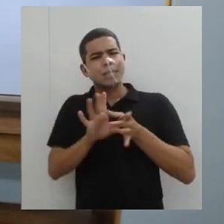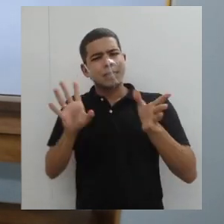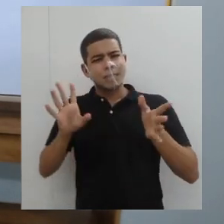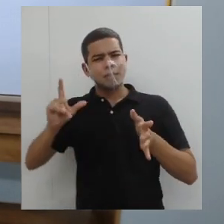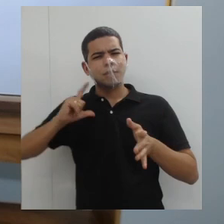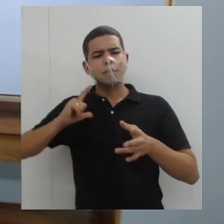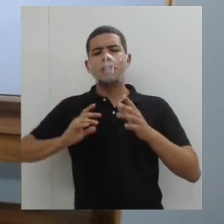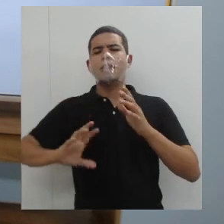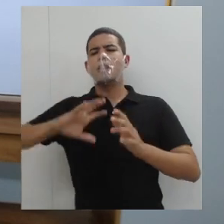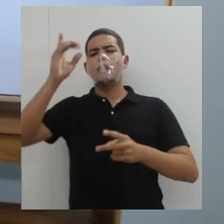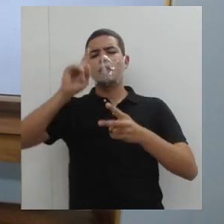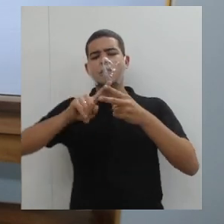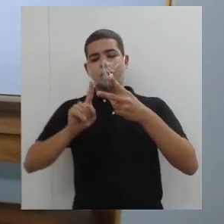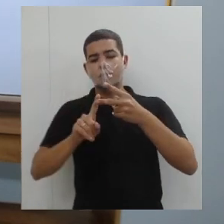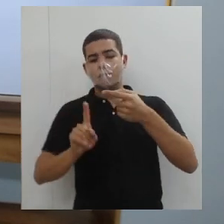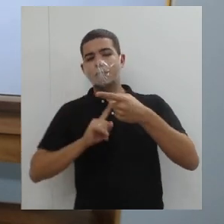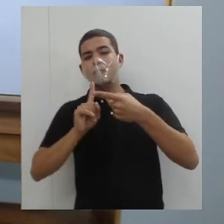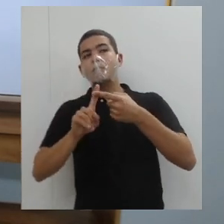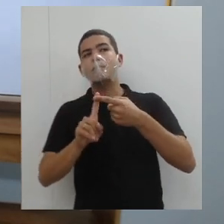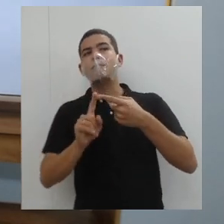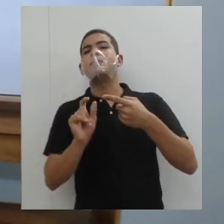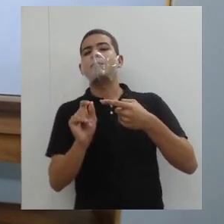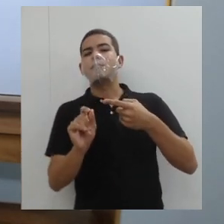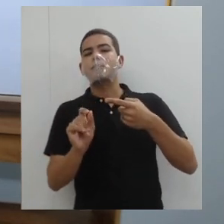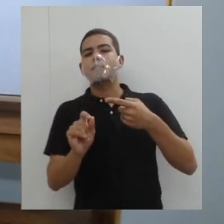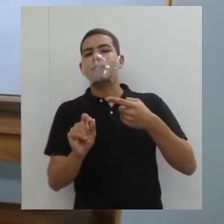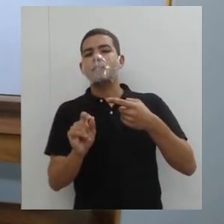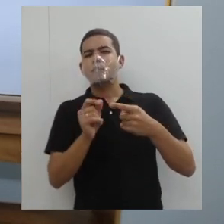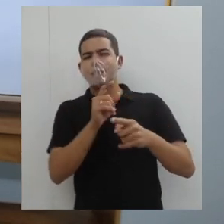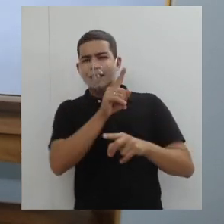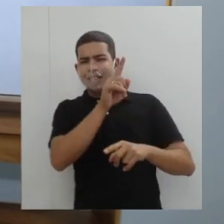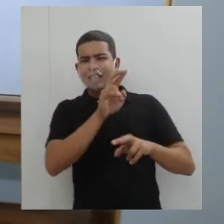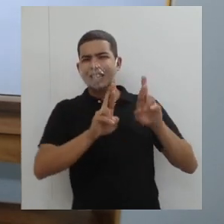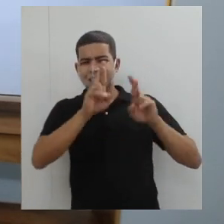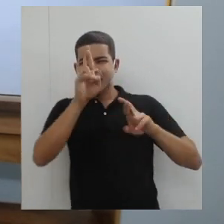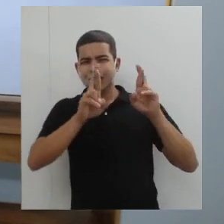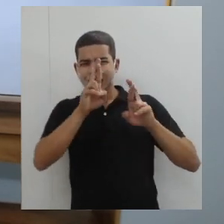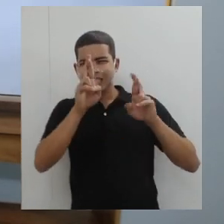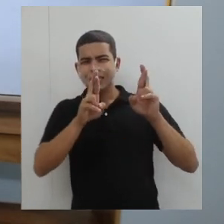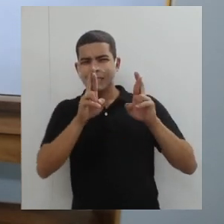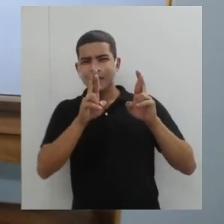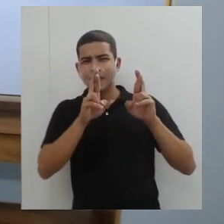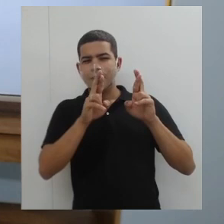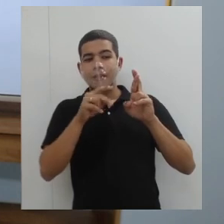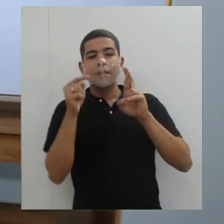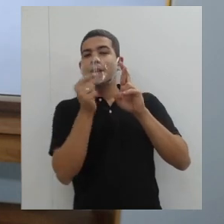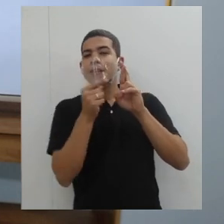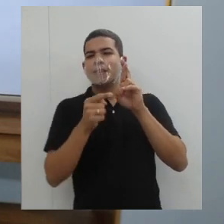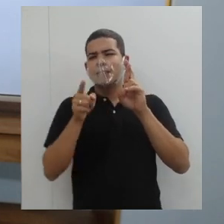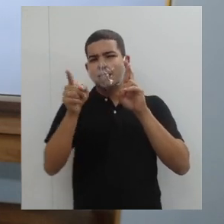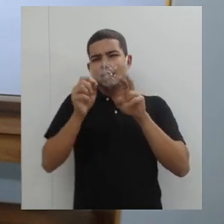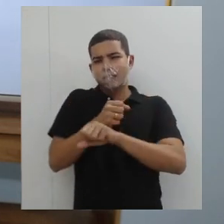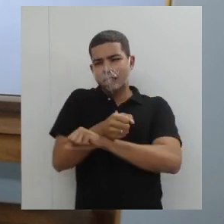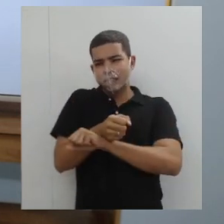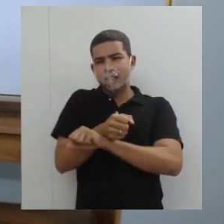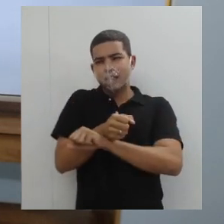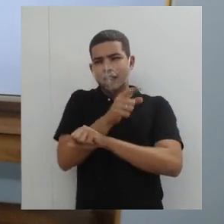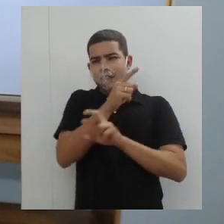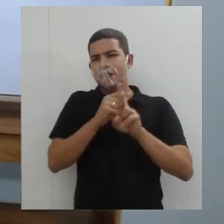coisas. A primeira coisa é que os senhores que eram donos de escravos, eles foram